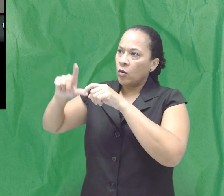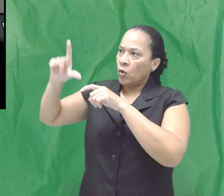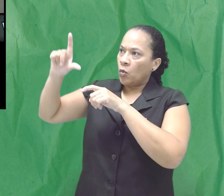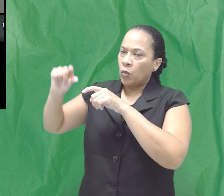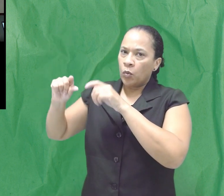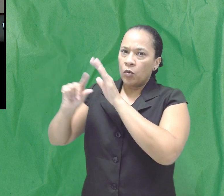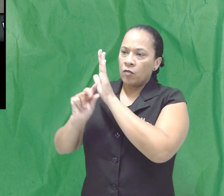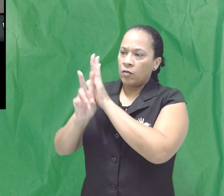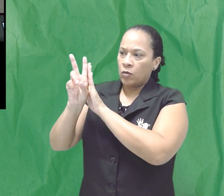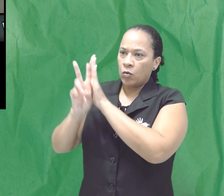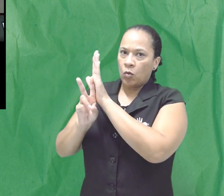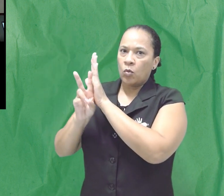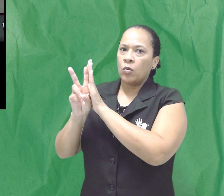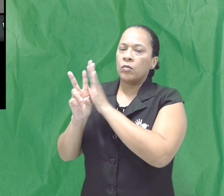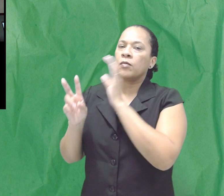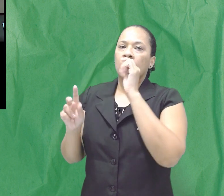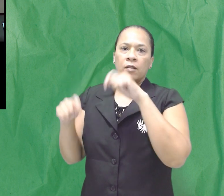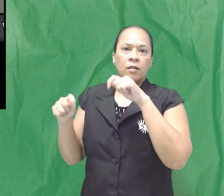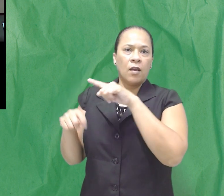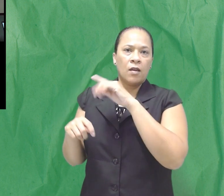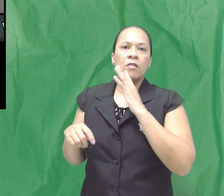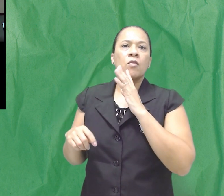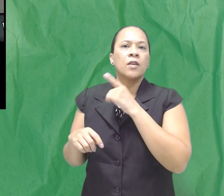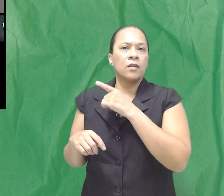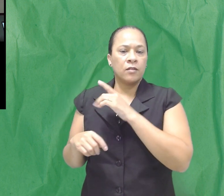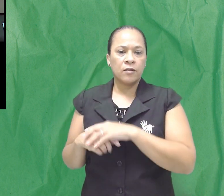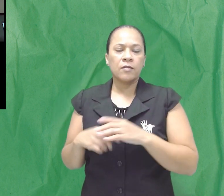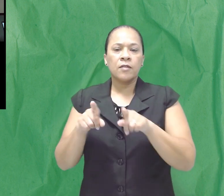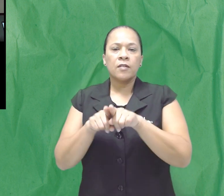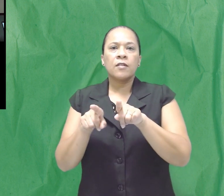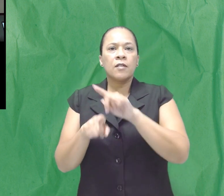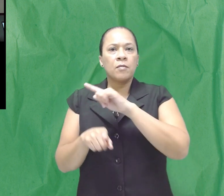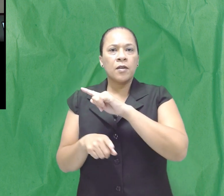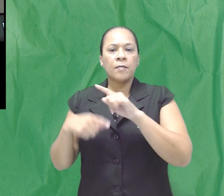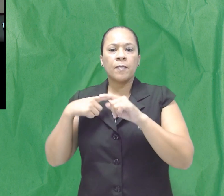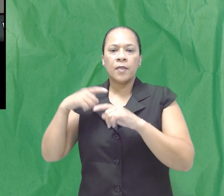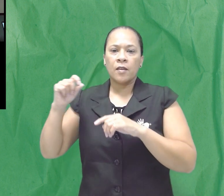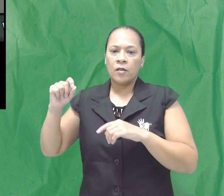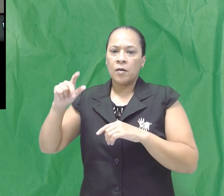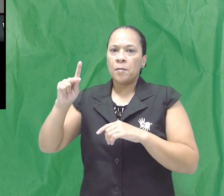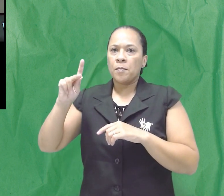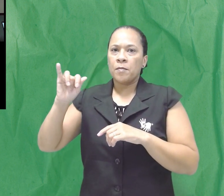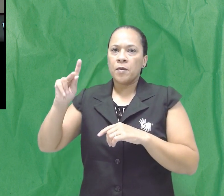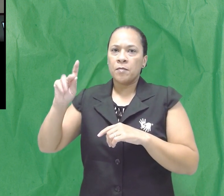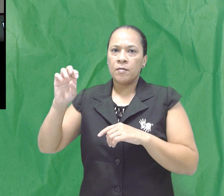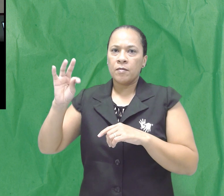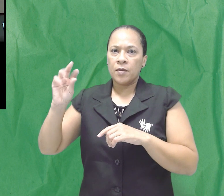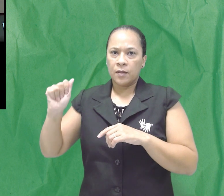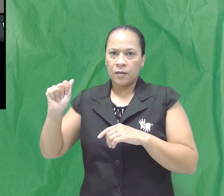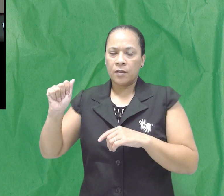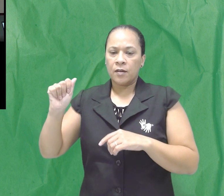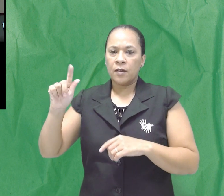volumes conhecidos, né. A pipeta graduada, ela apresenta uma escala numérica, que pode